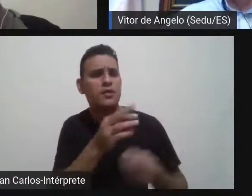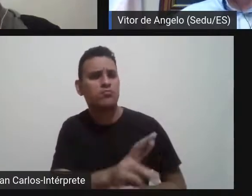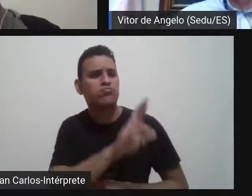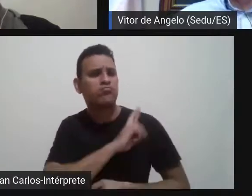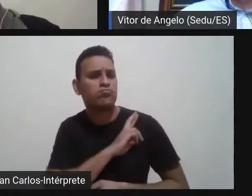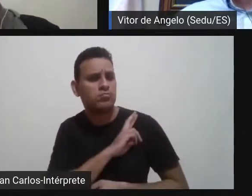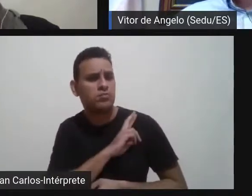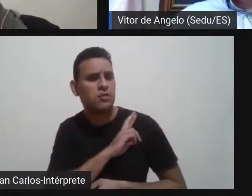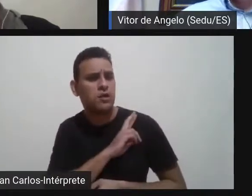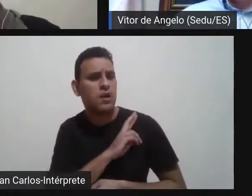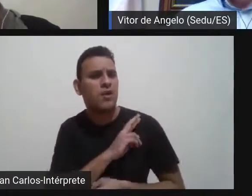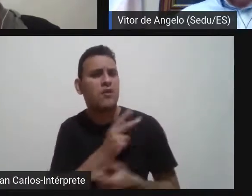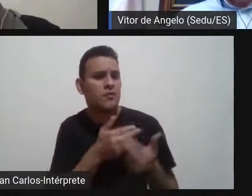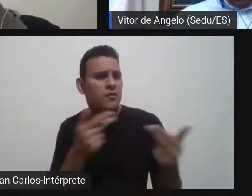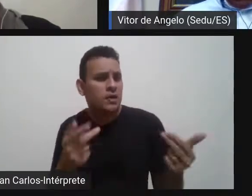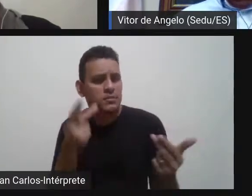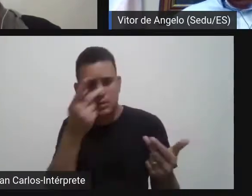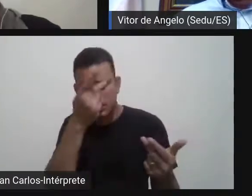Porque muita gente